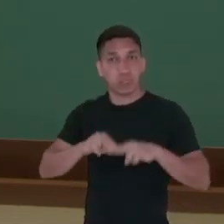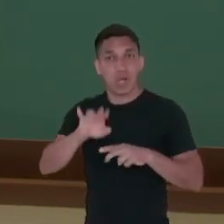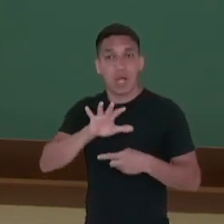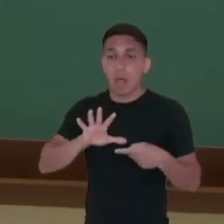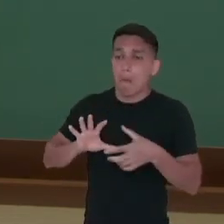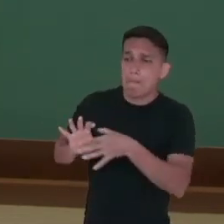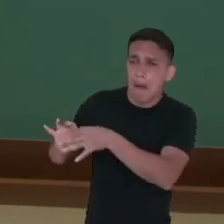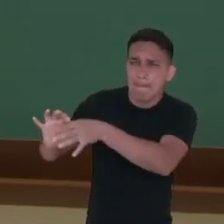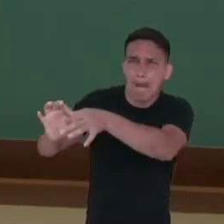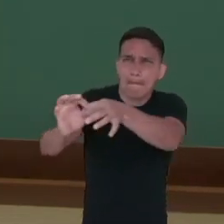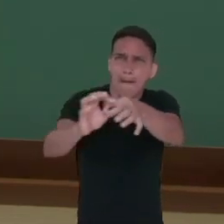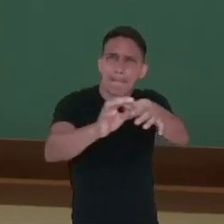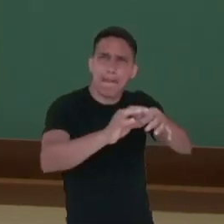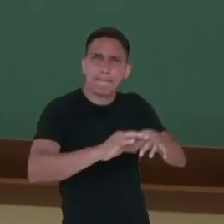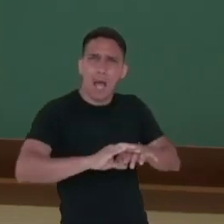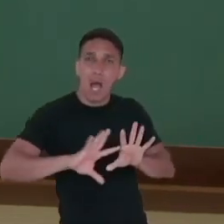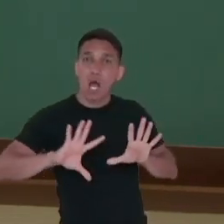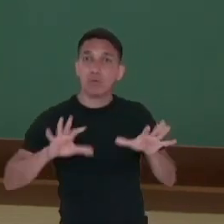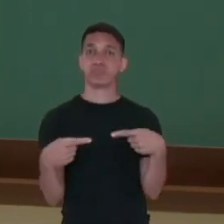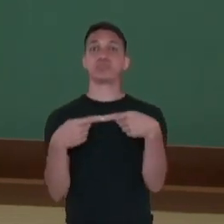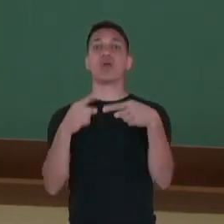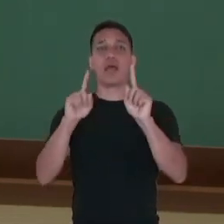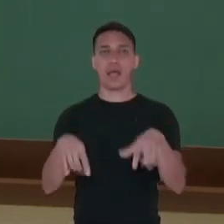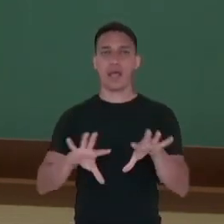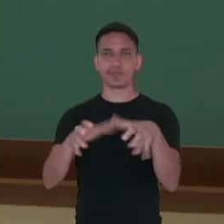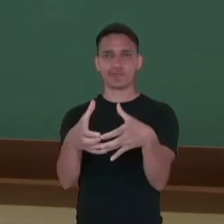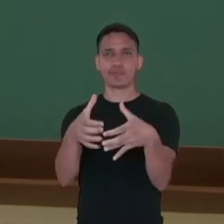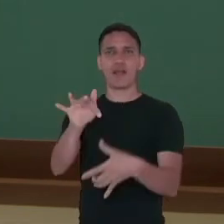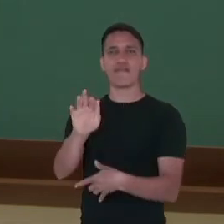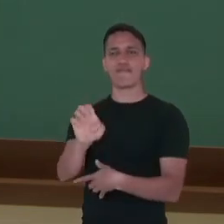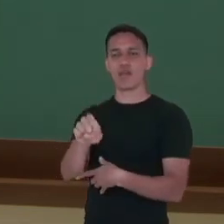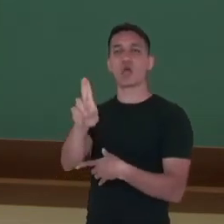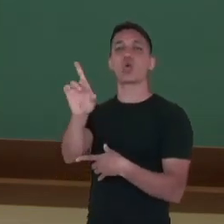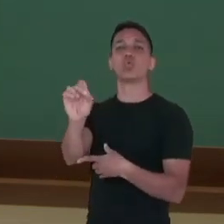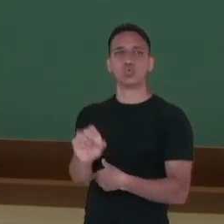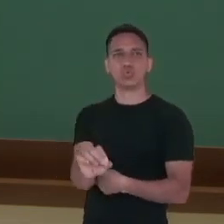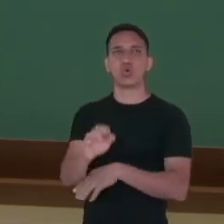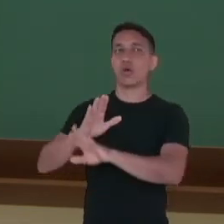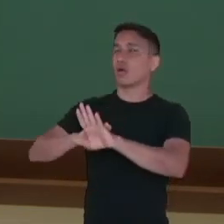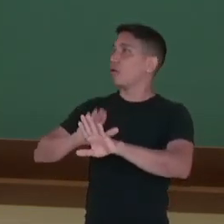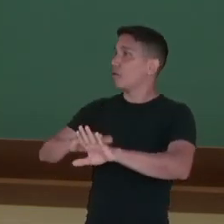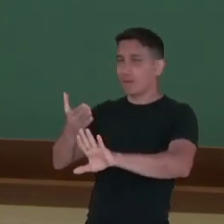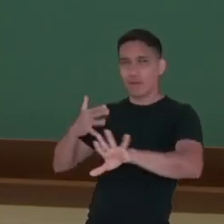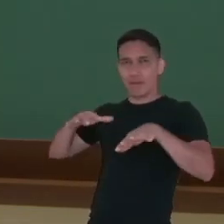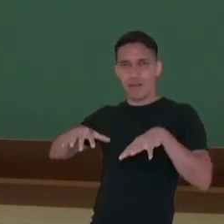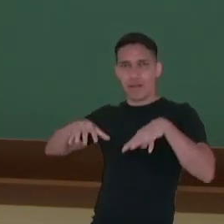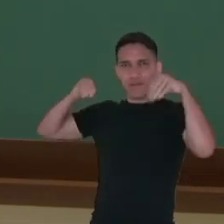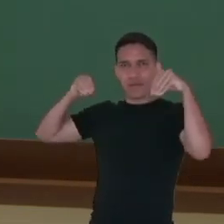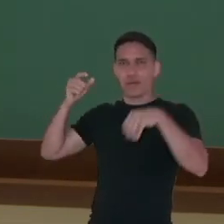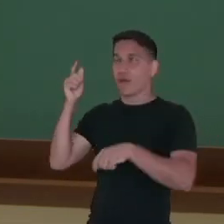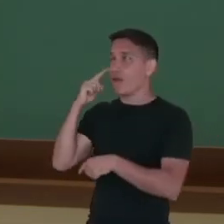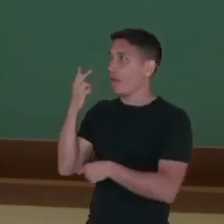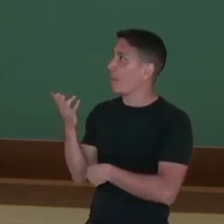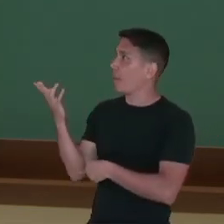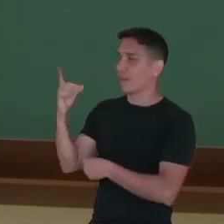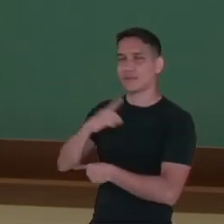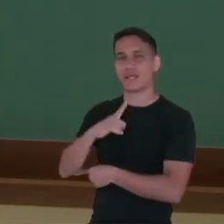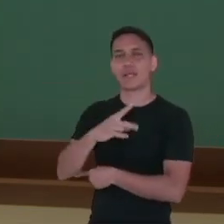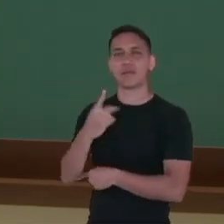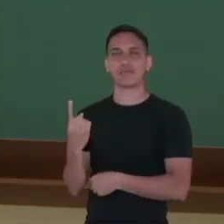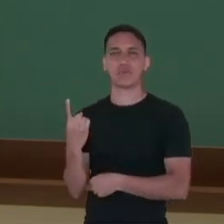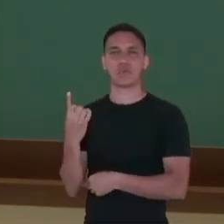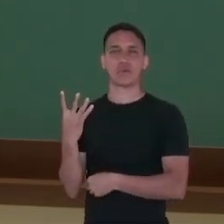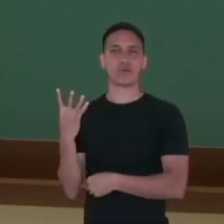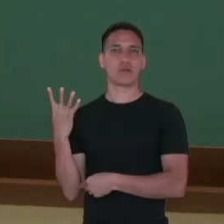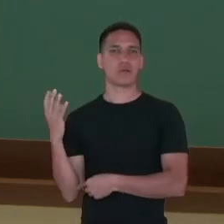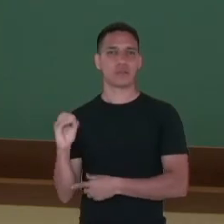complexo maior. Né? Aqui é um trabalho agrícola num feudo, nos fundos do castelo medieval de Lusignan, de 1440.